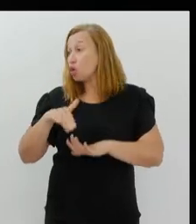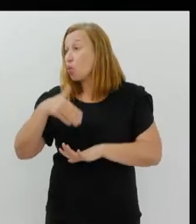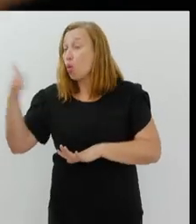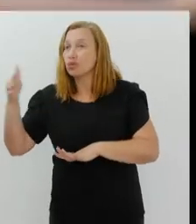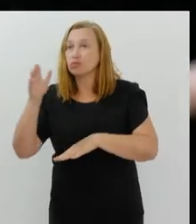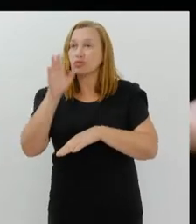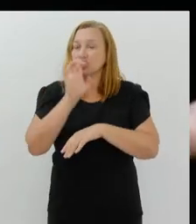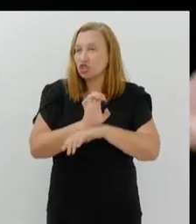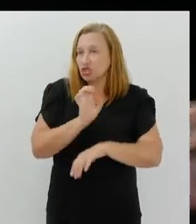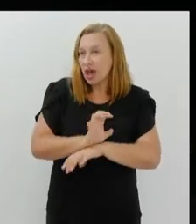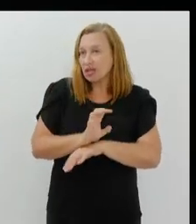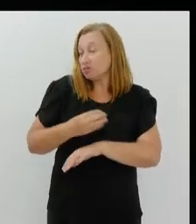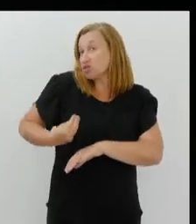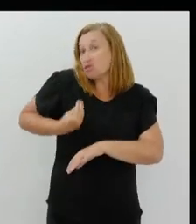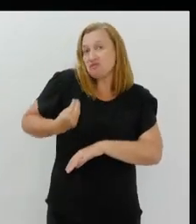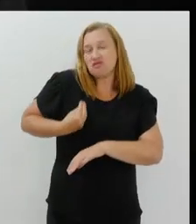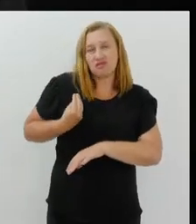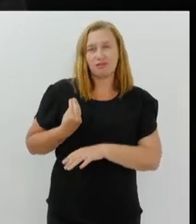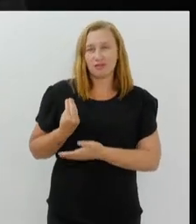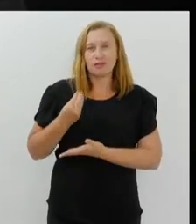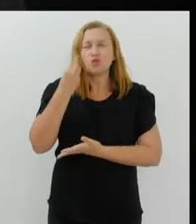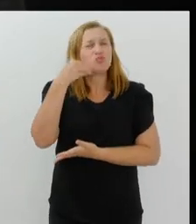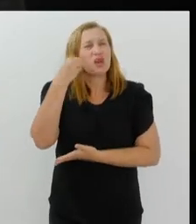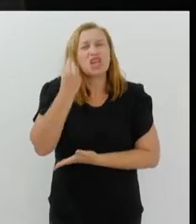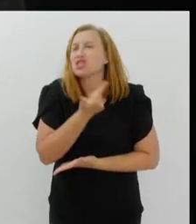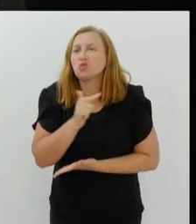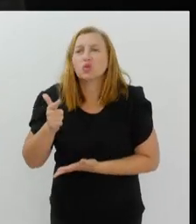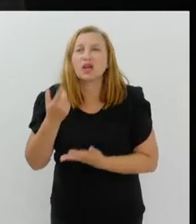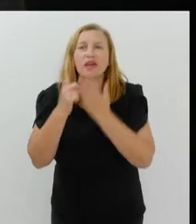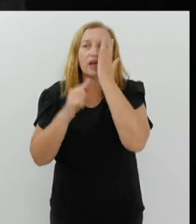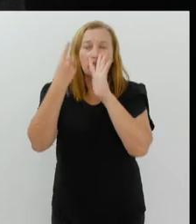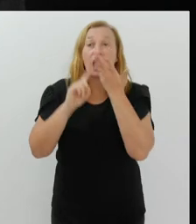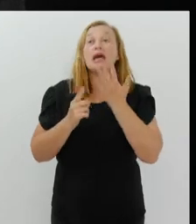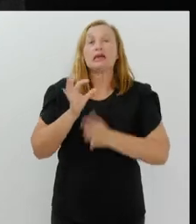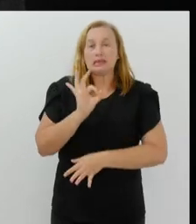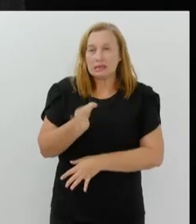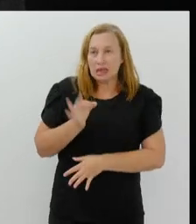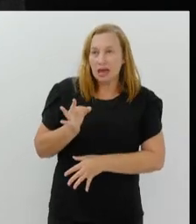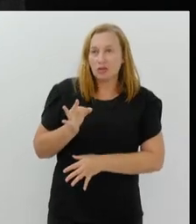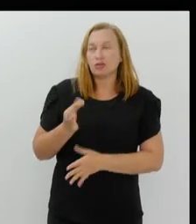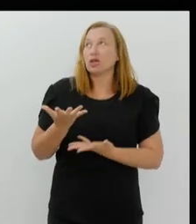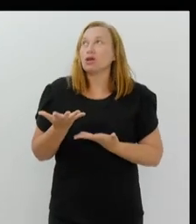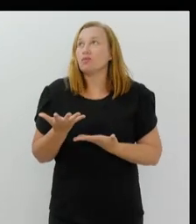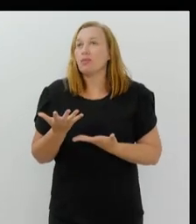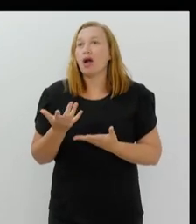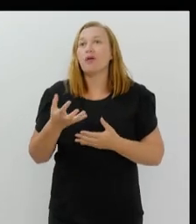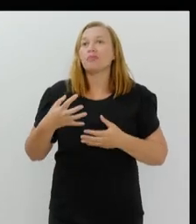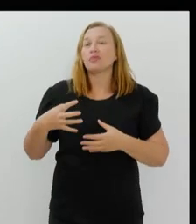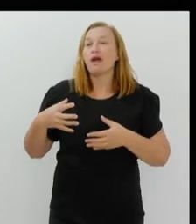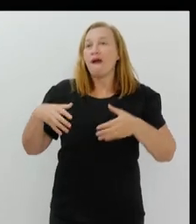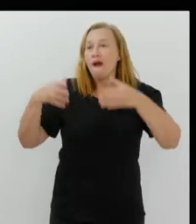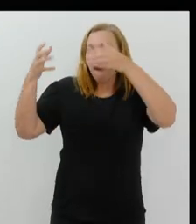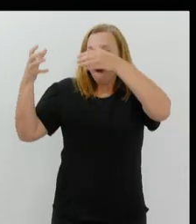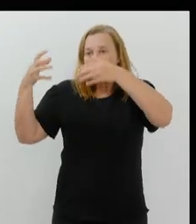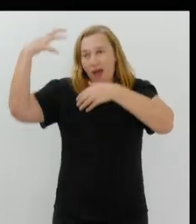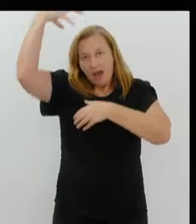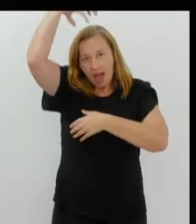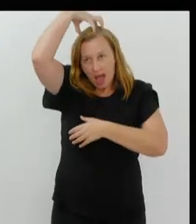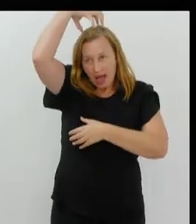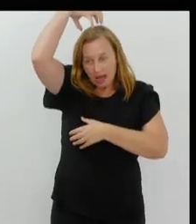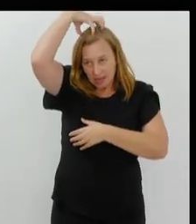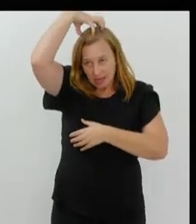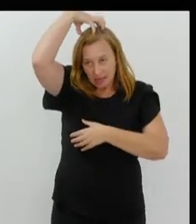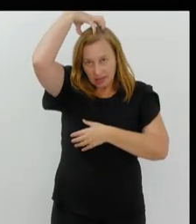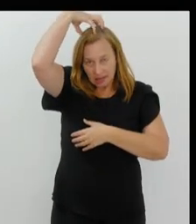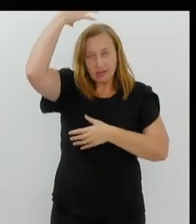moram em outro estado, que não vivem isso. Lógico que uma rainha da comunidade, eu acho que ela tem